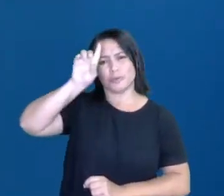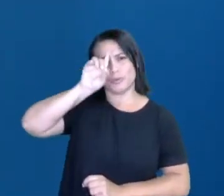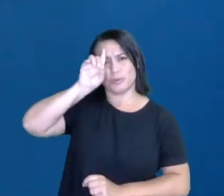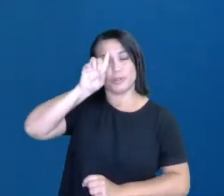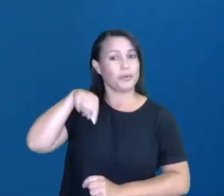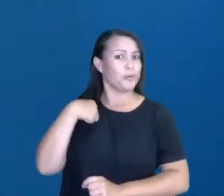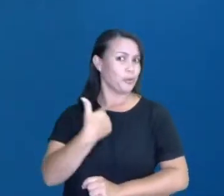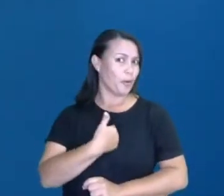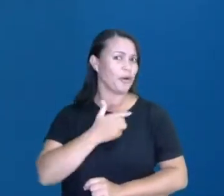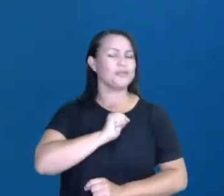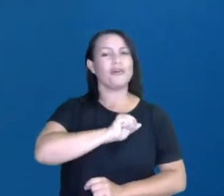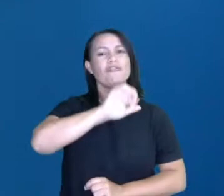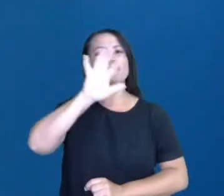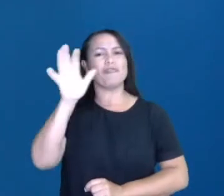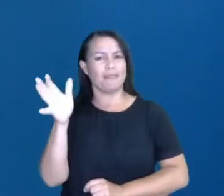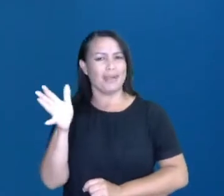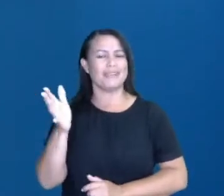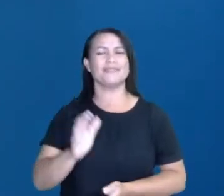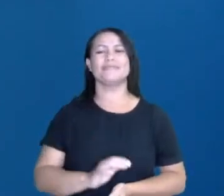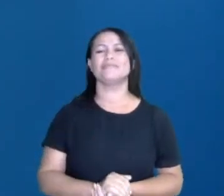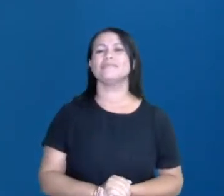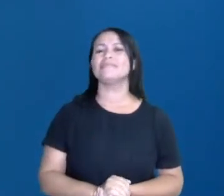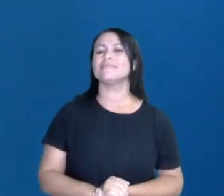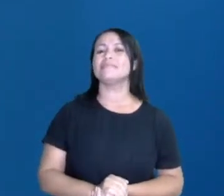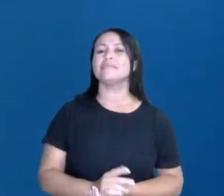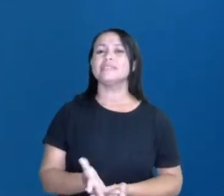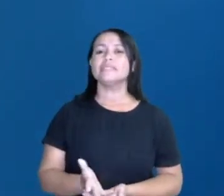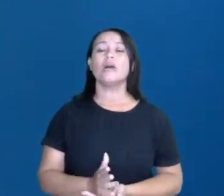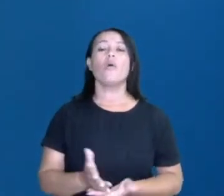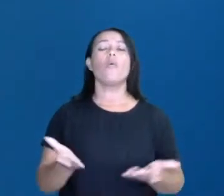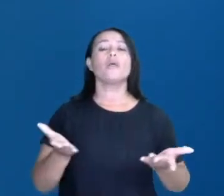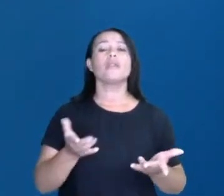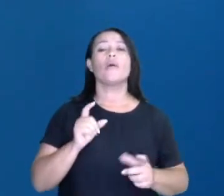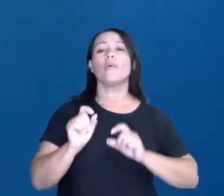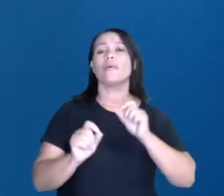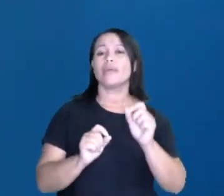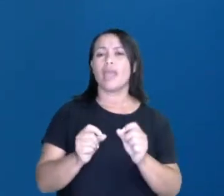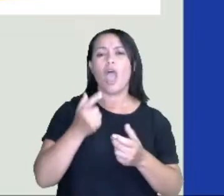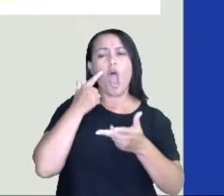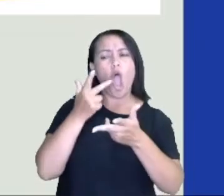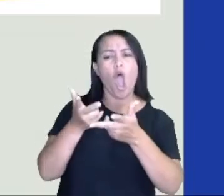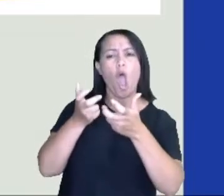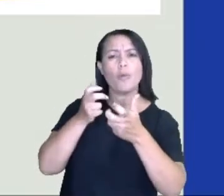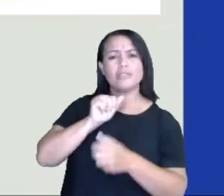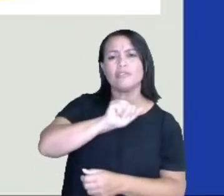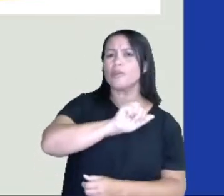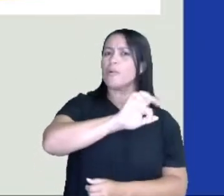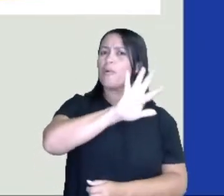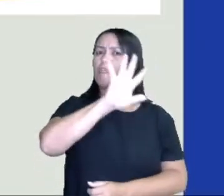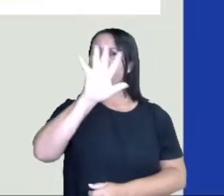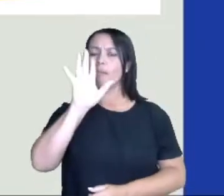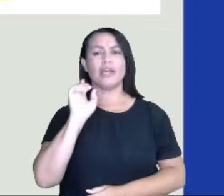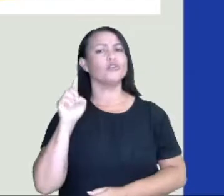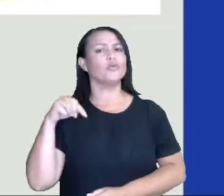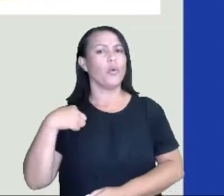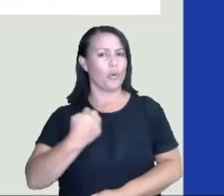nosso alfabeto atual. Isso mesmo. Então, observe que o alfabeto da